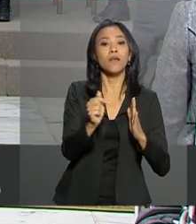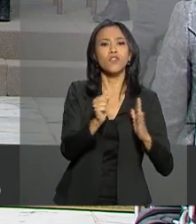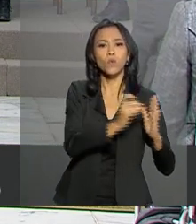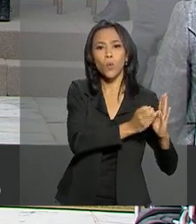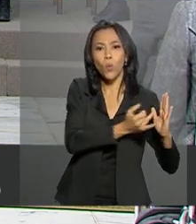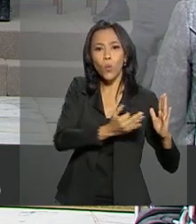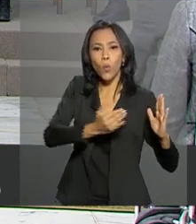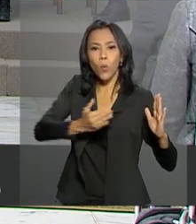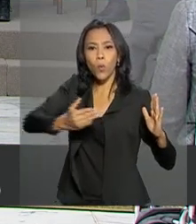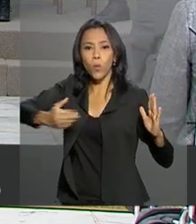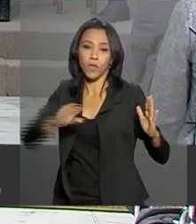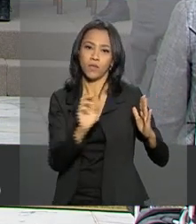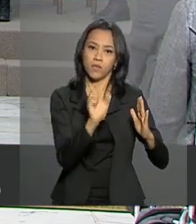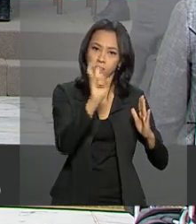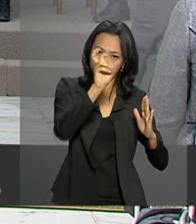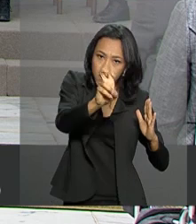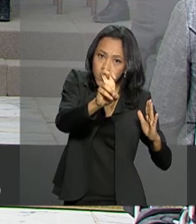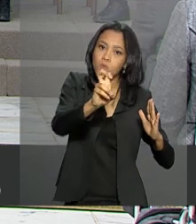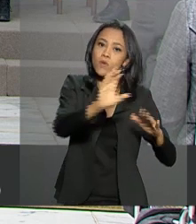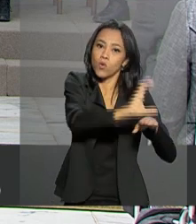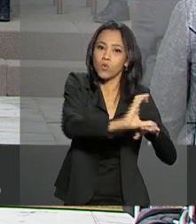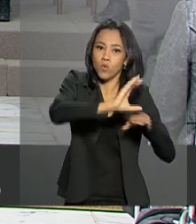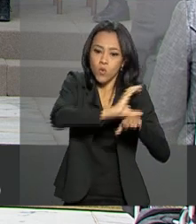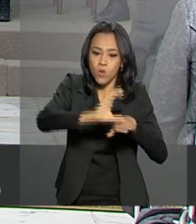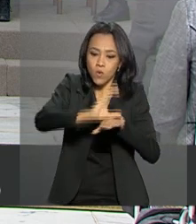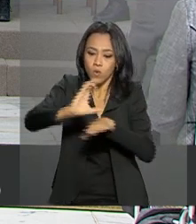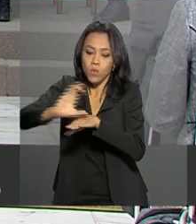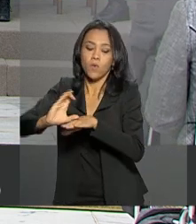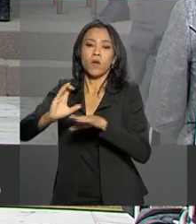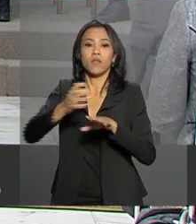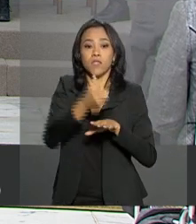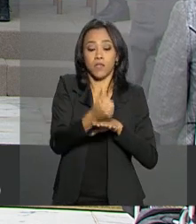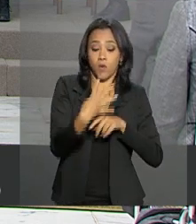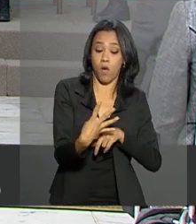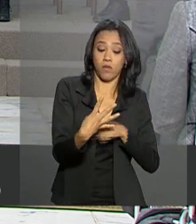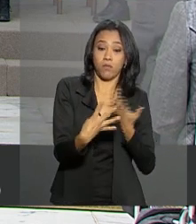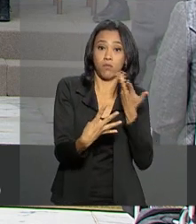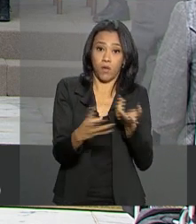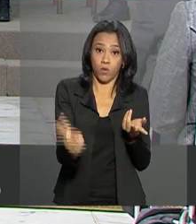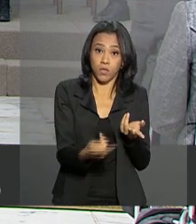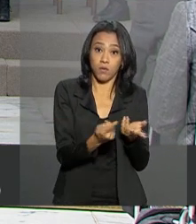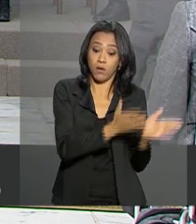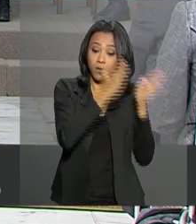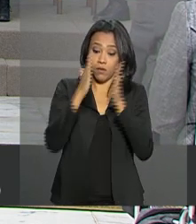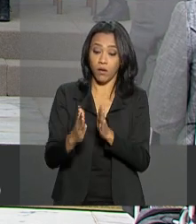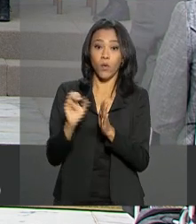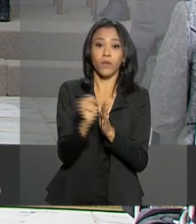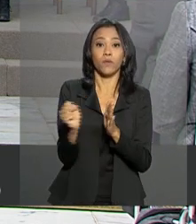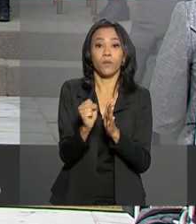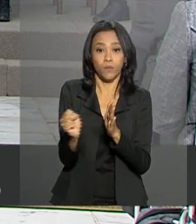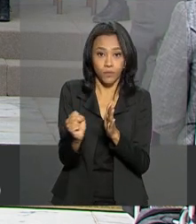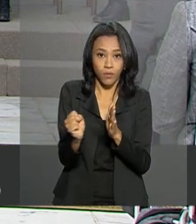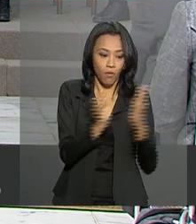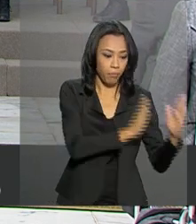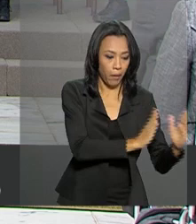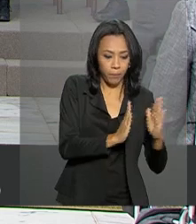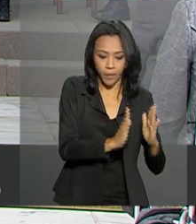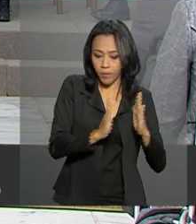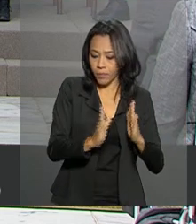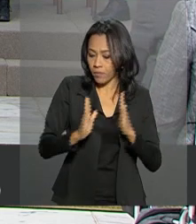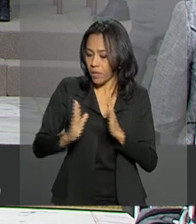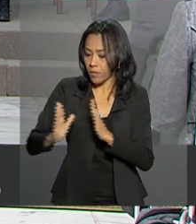37 a 45 46 de 46 a 64 64 88 então nós temos uma vocação